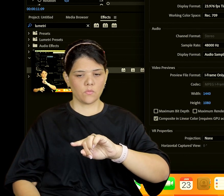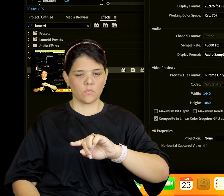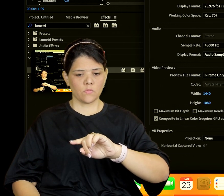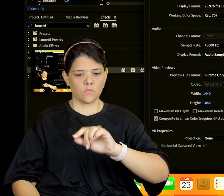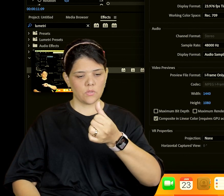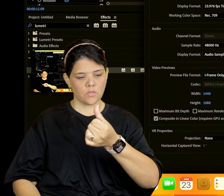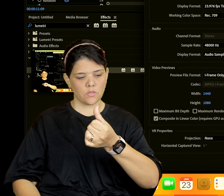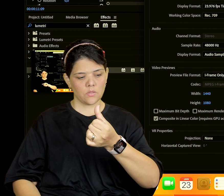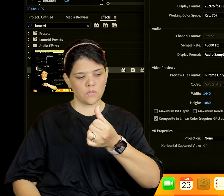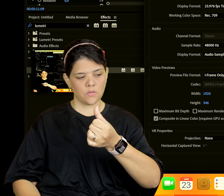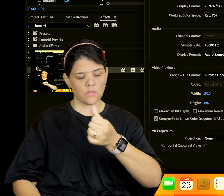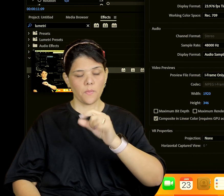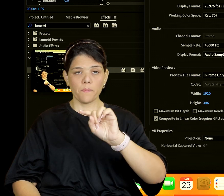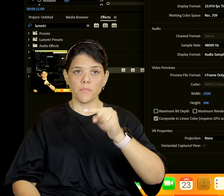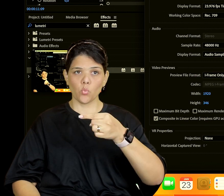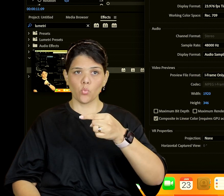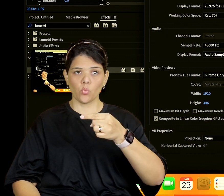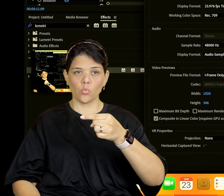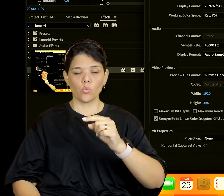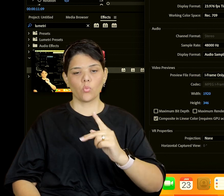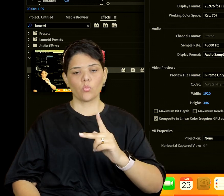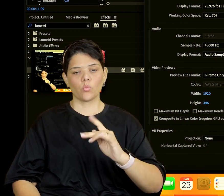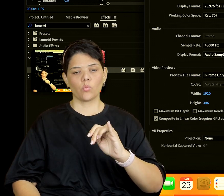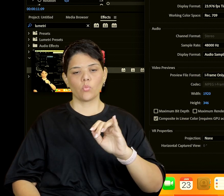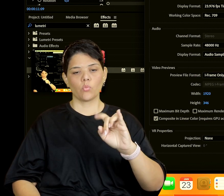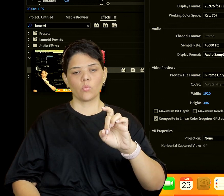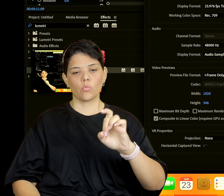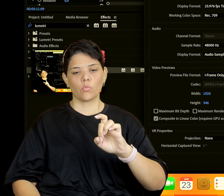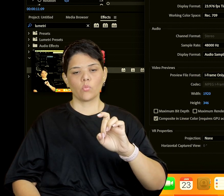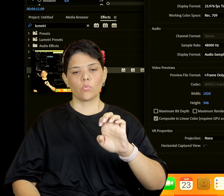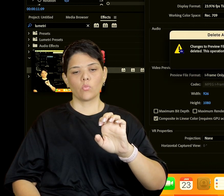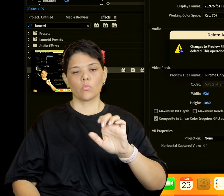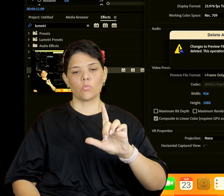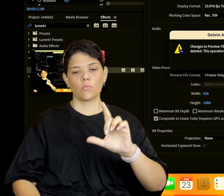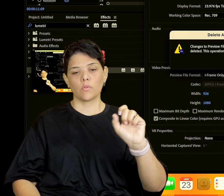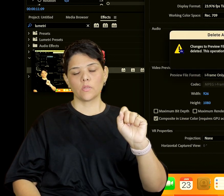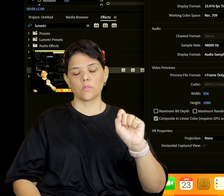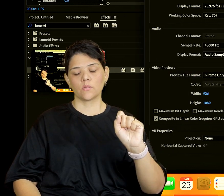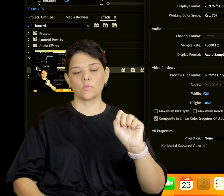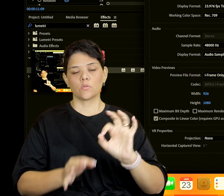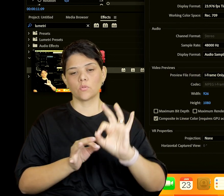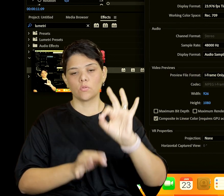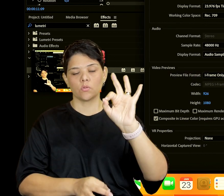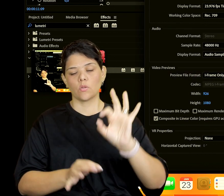6.000 pixels por 7.000 pixels.